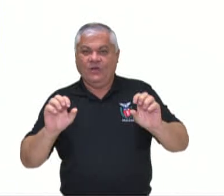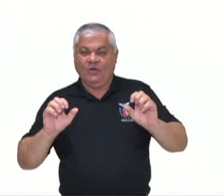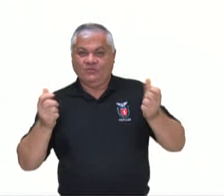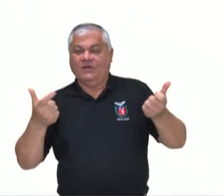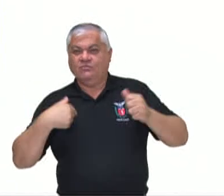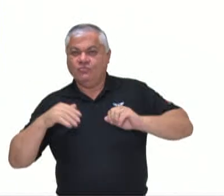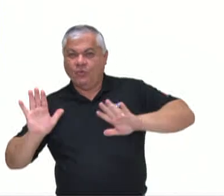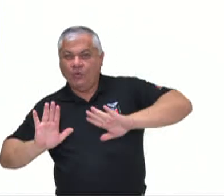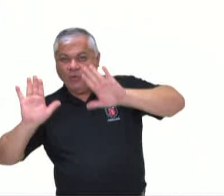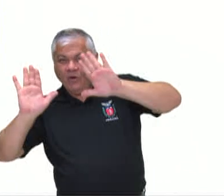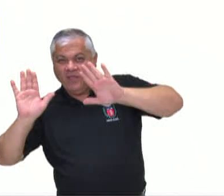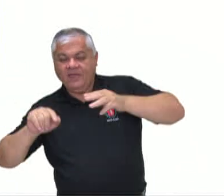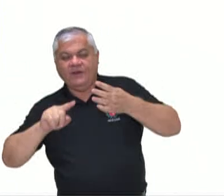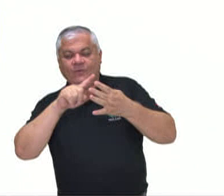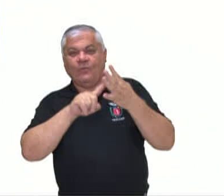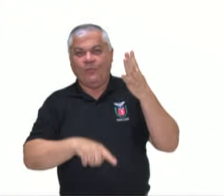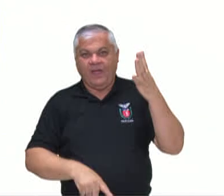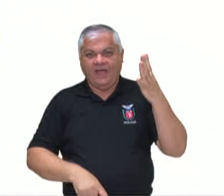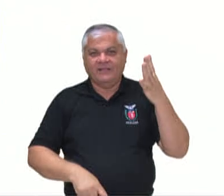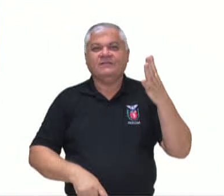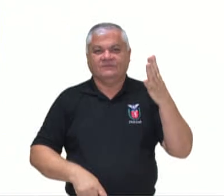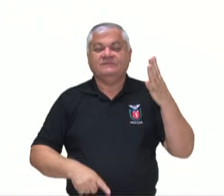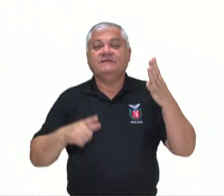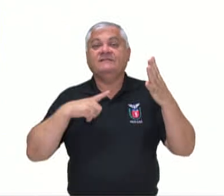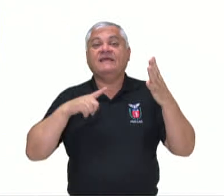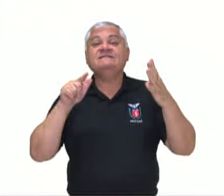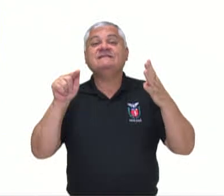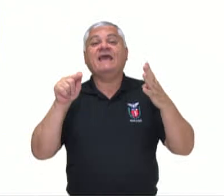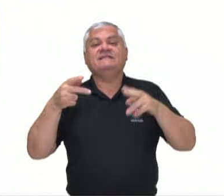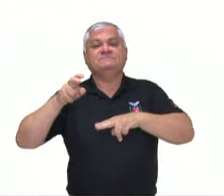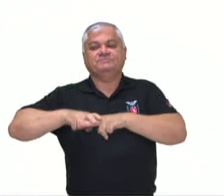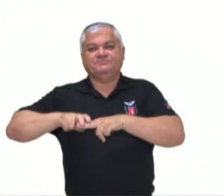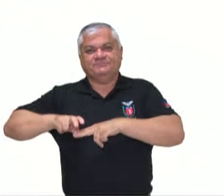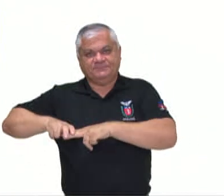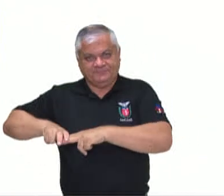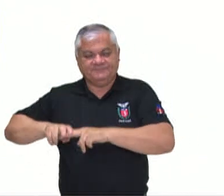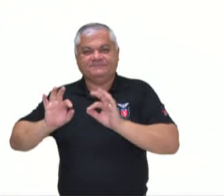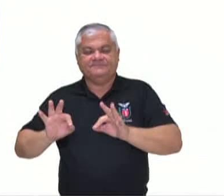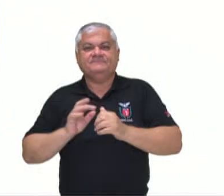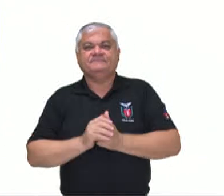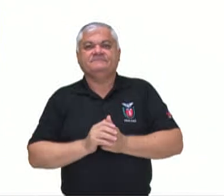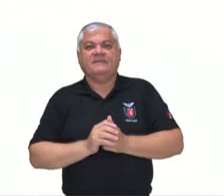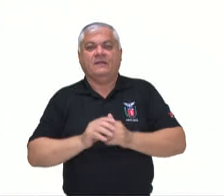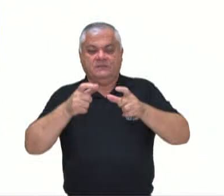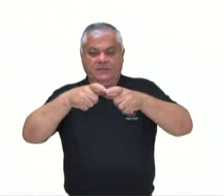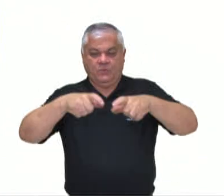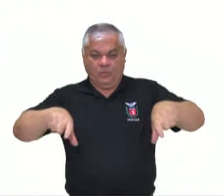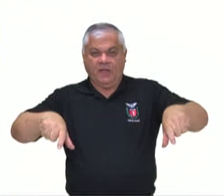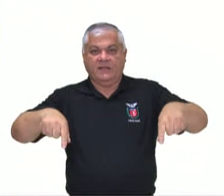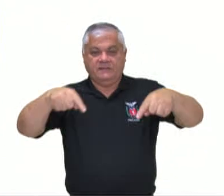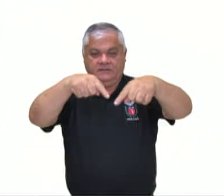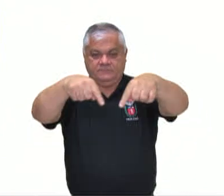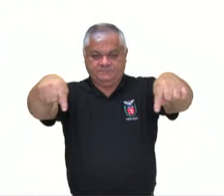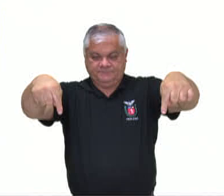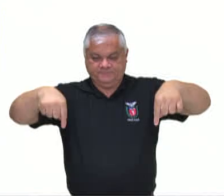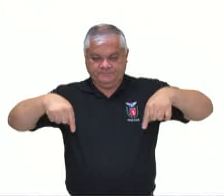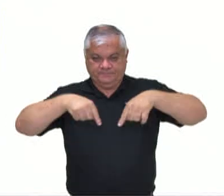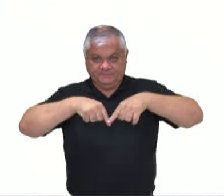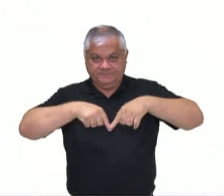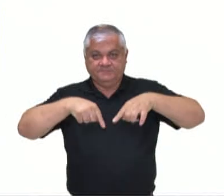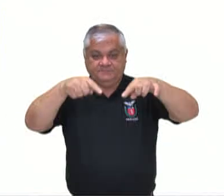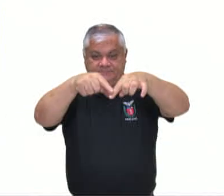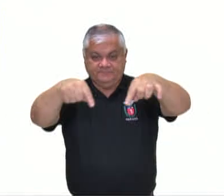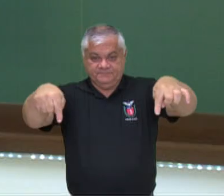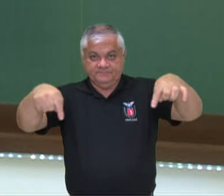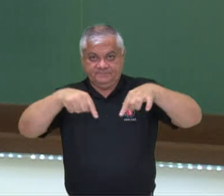4 e temos no máximo mais 7 reservas no banco. O futsal é praticado numa quadra retangular, que tem o